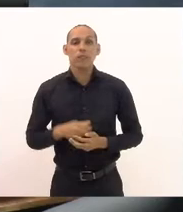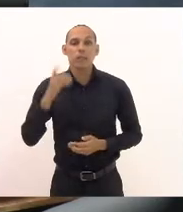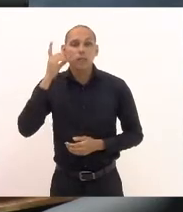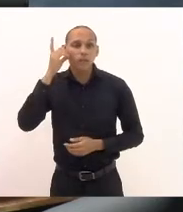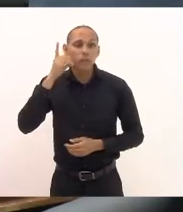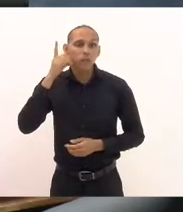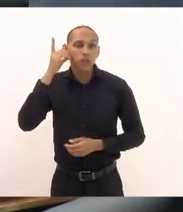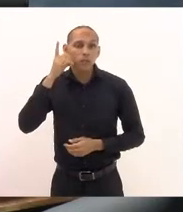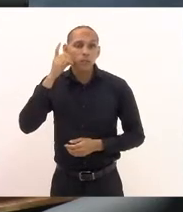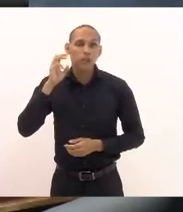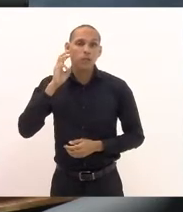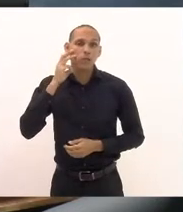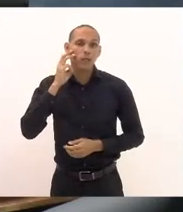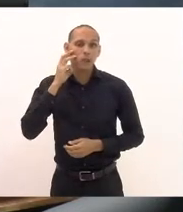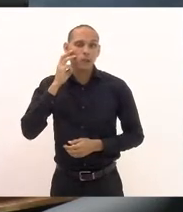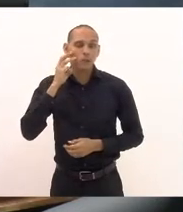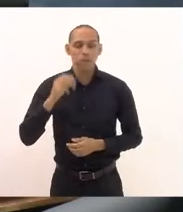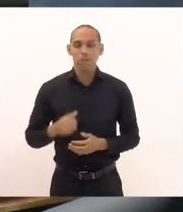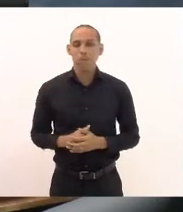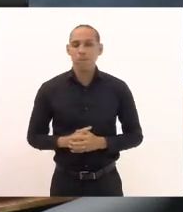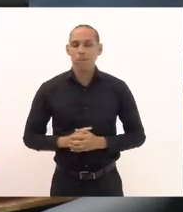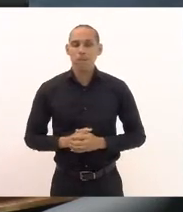Deputado Valdeir Carneiro.